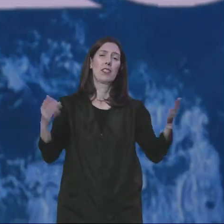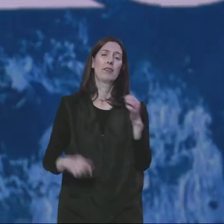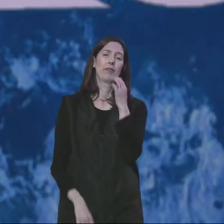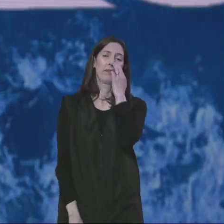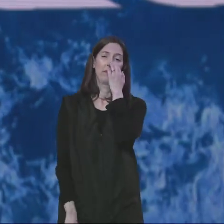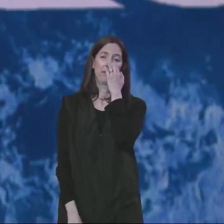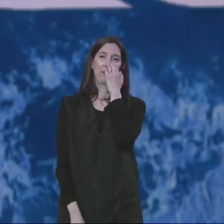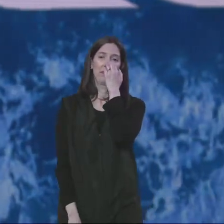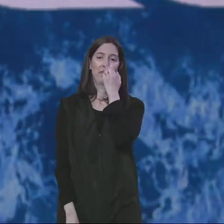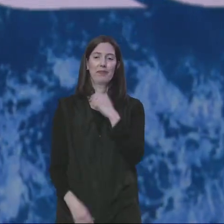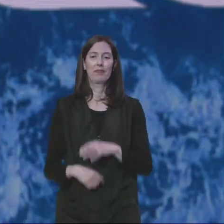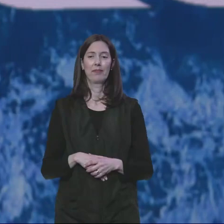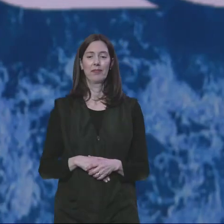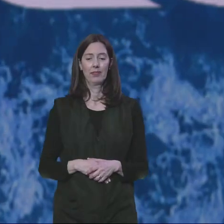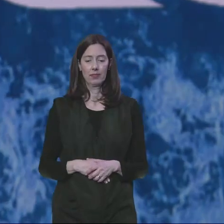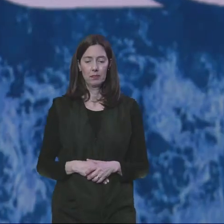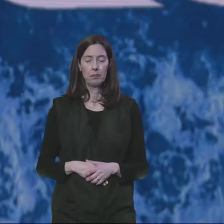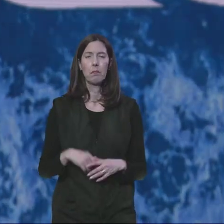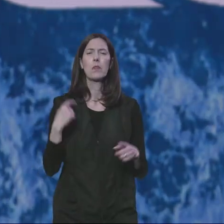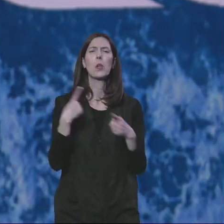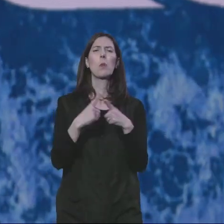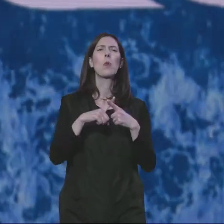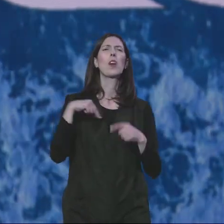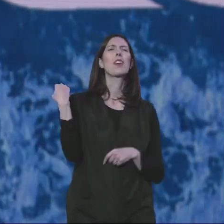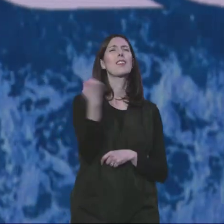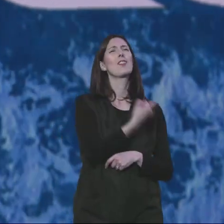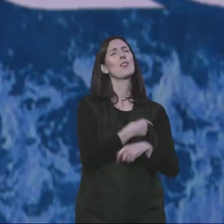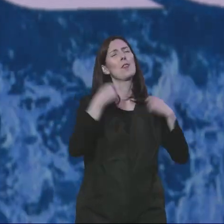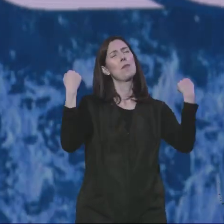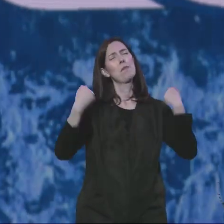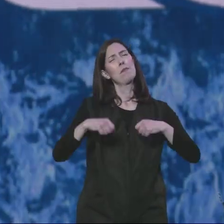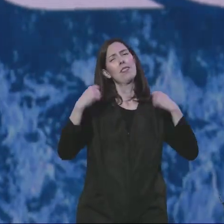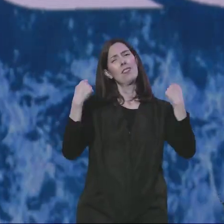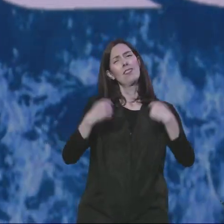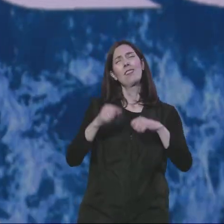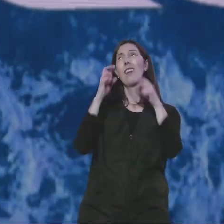Porque nós temos que olhar para Jesus e para a eternidade.